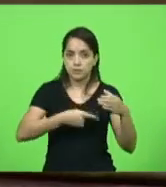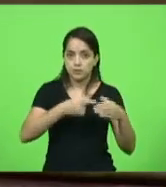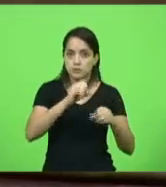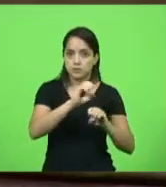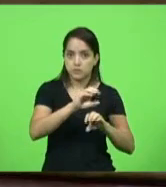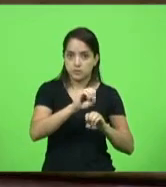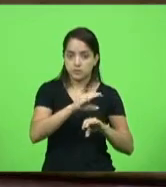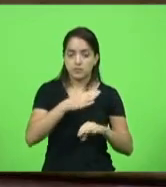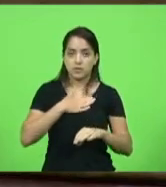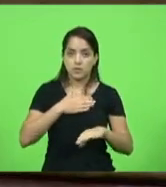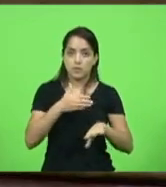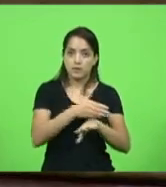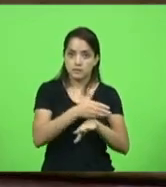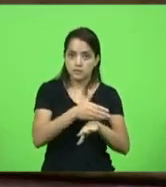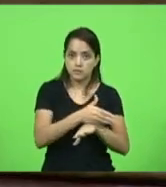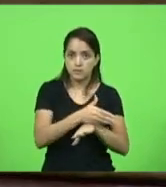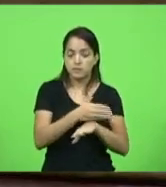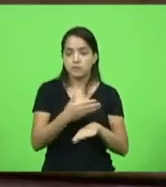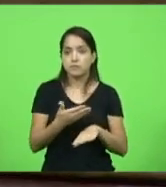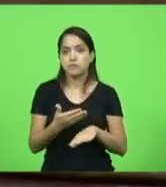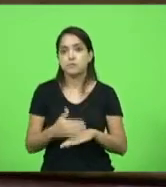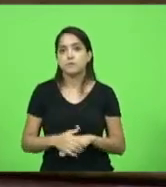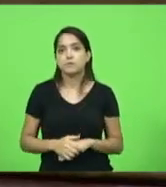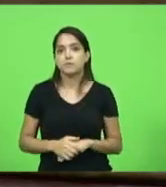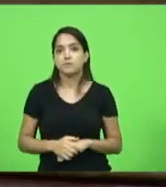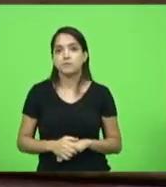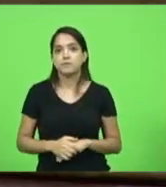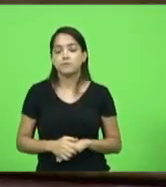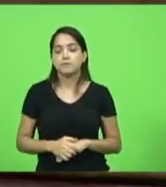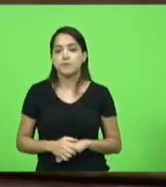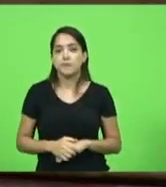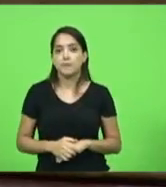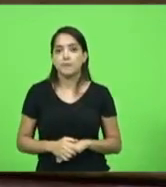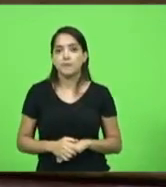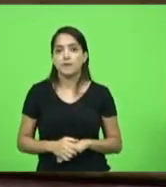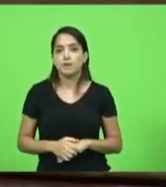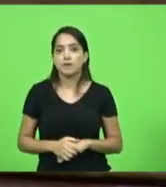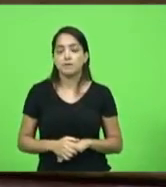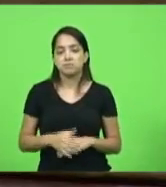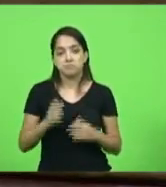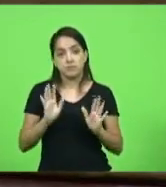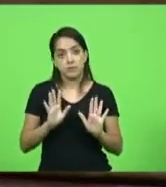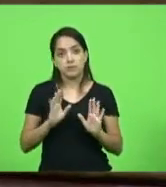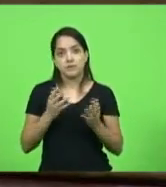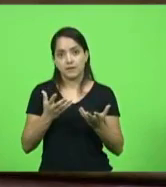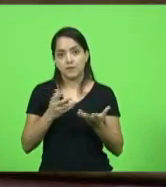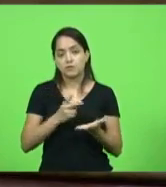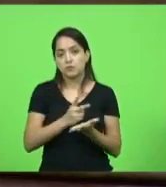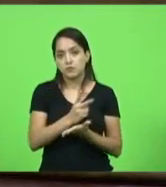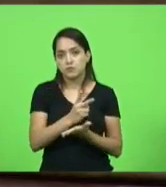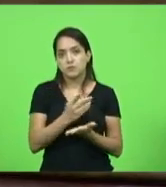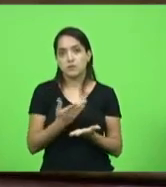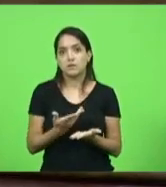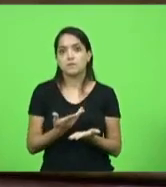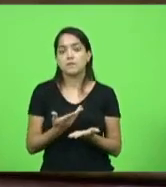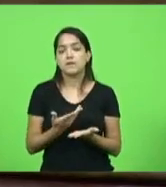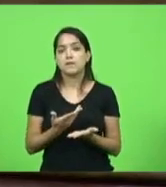que eu sou, né, pelo menos ainda o sou, espero continuar,